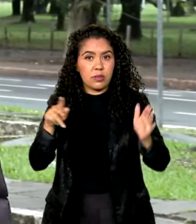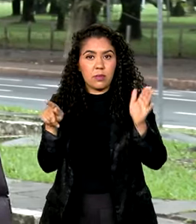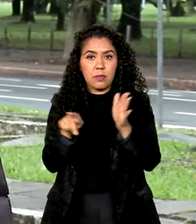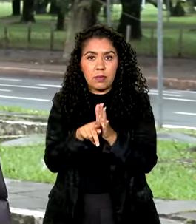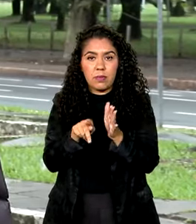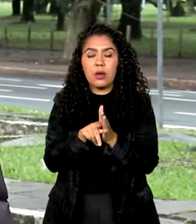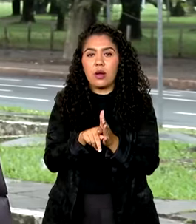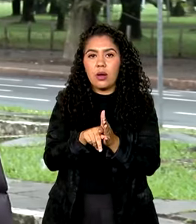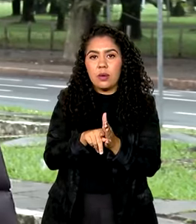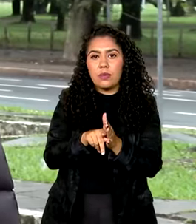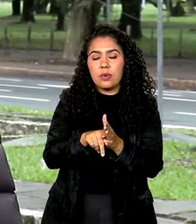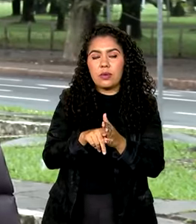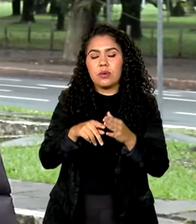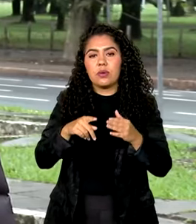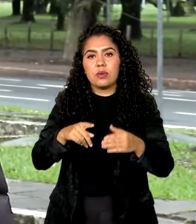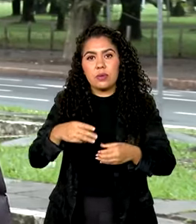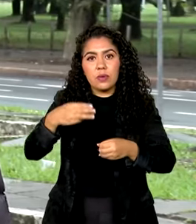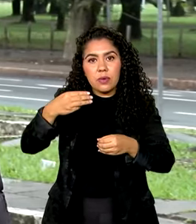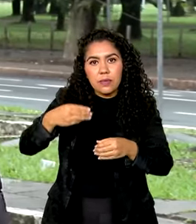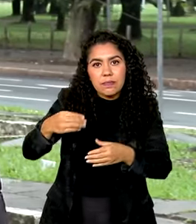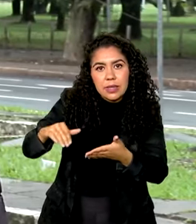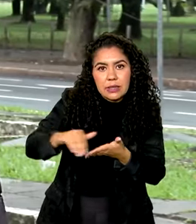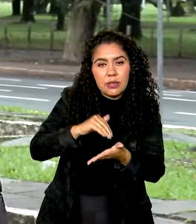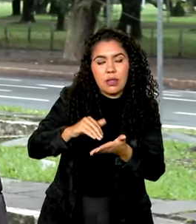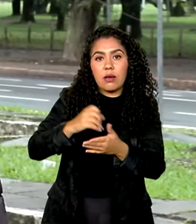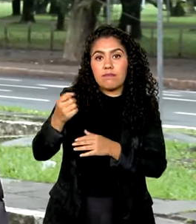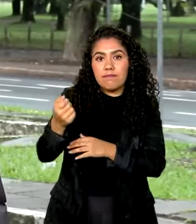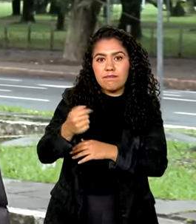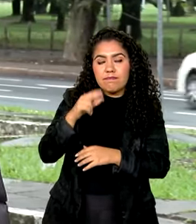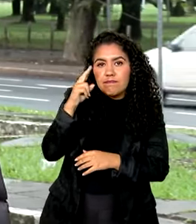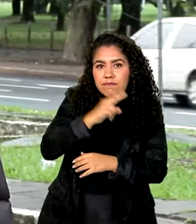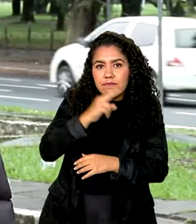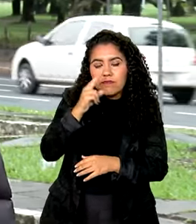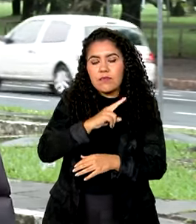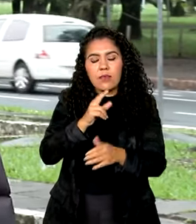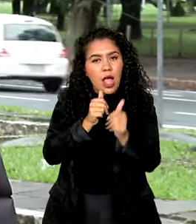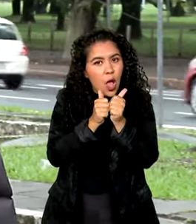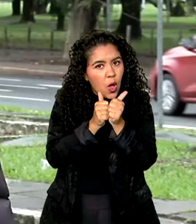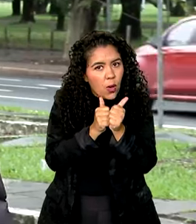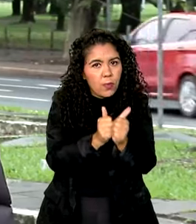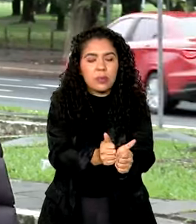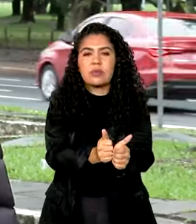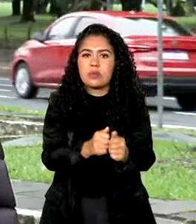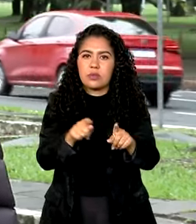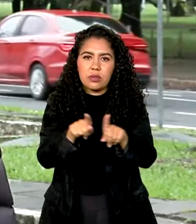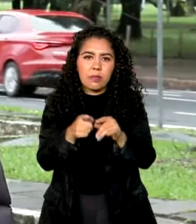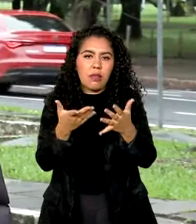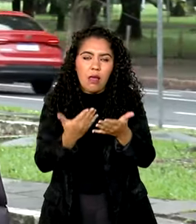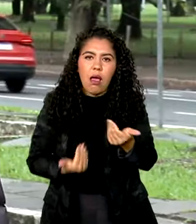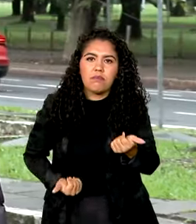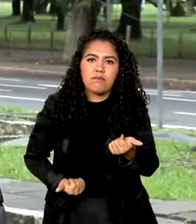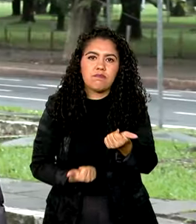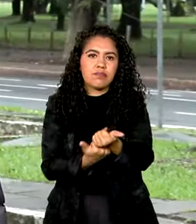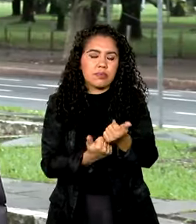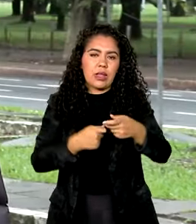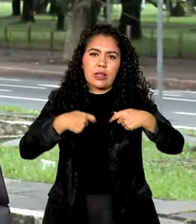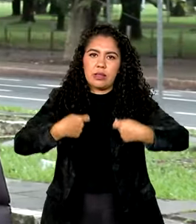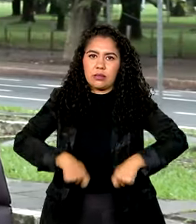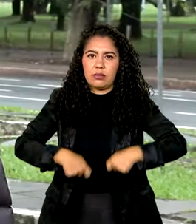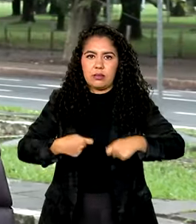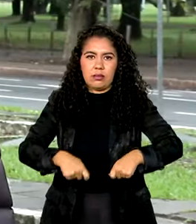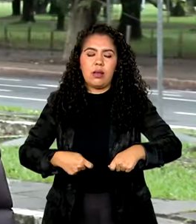Pimenta, disse que o governo está acompanhando de perto e está pronto para prestar todo o apoio necessário à população